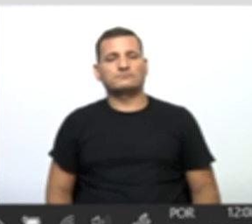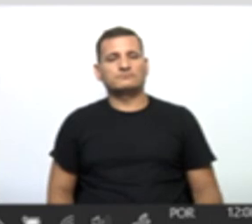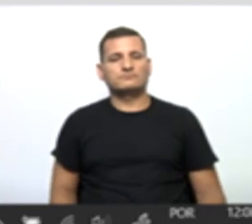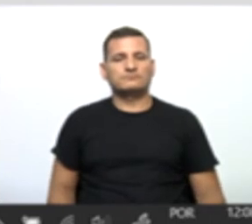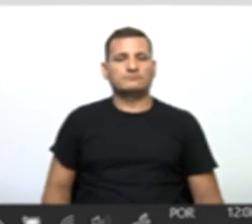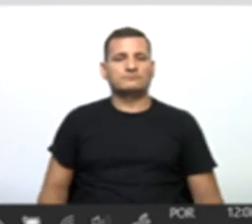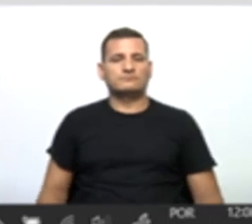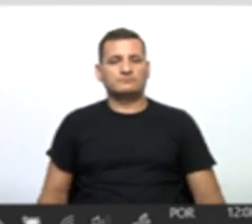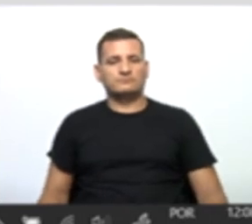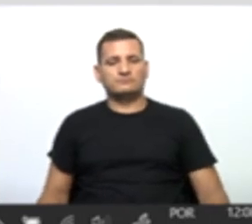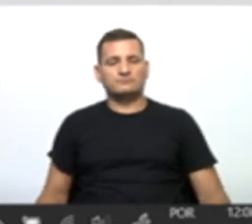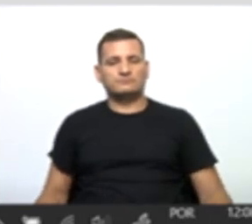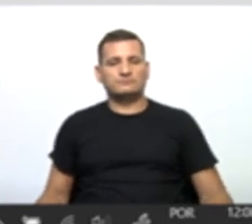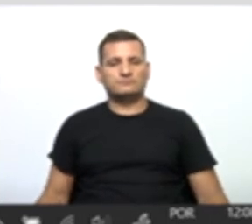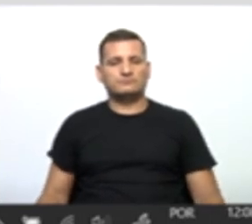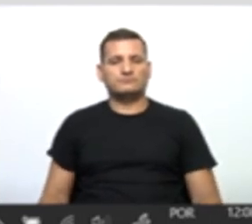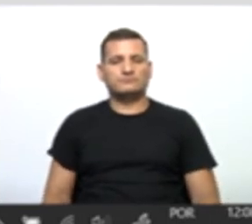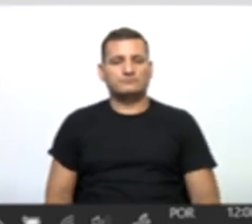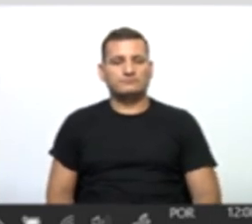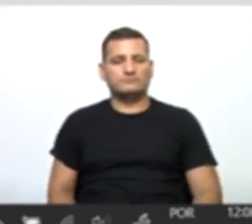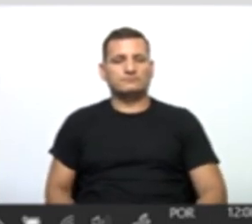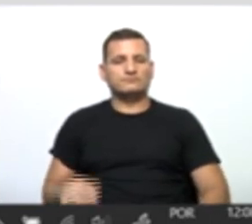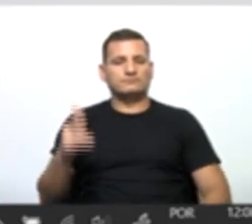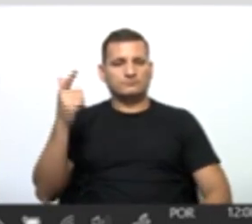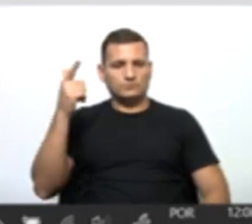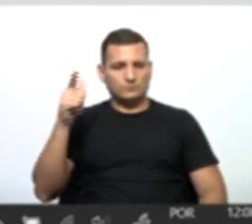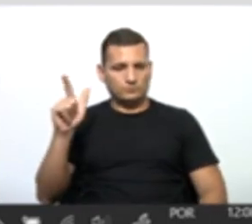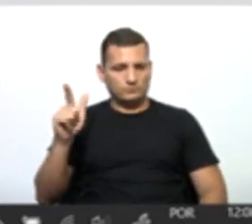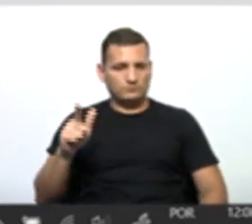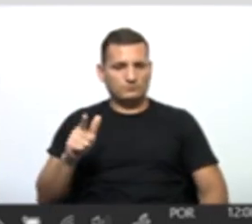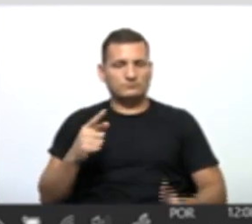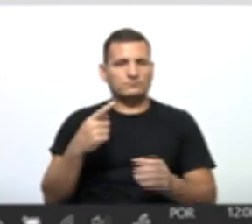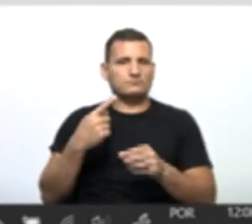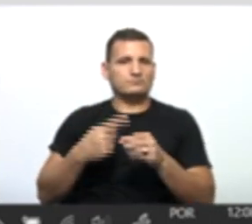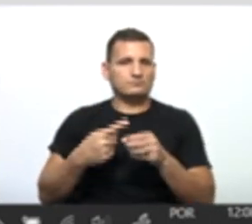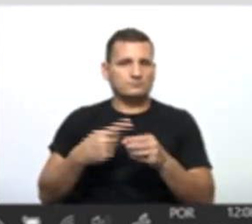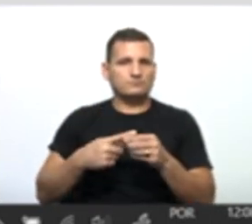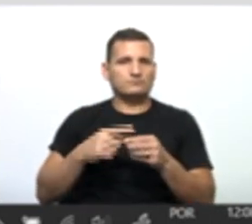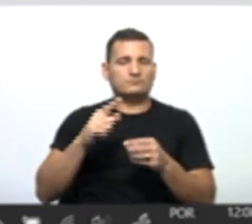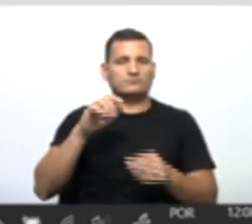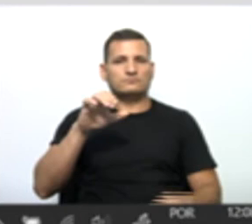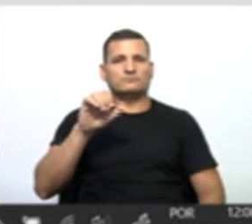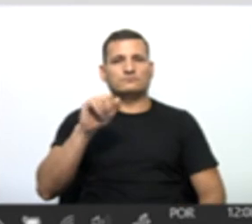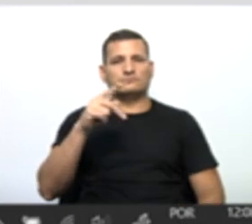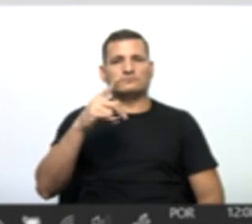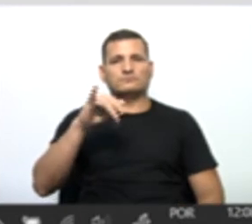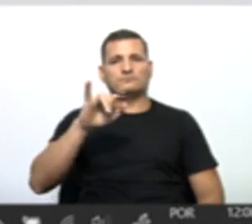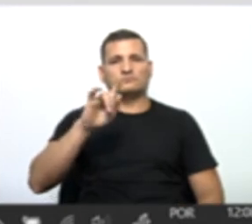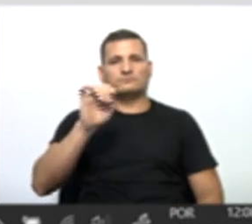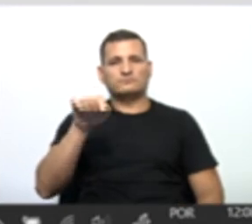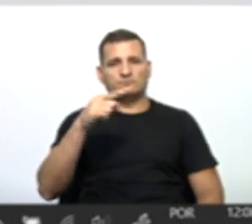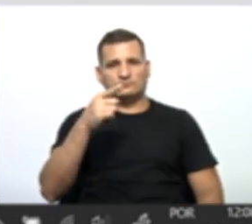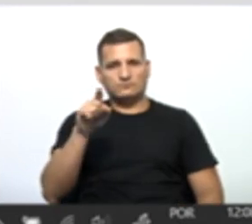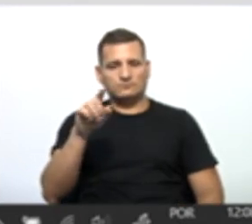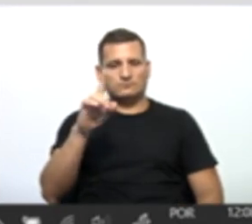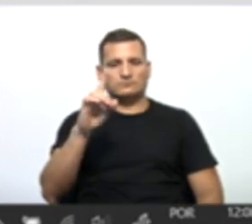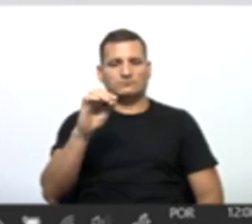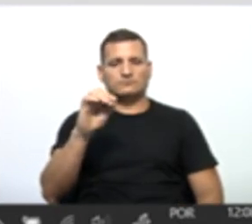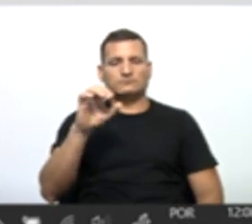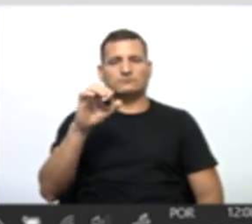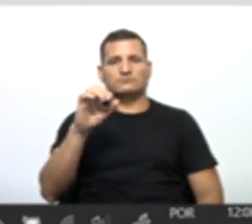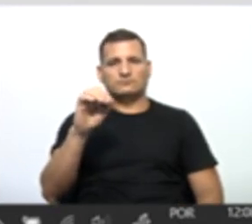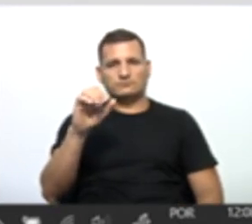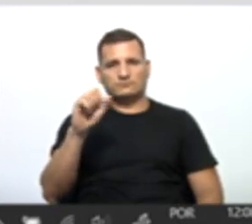Norte. Agora aqui teve uma outra contribuição, ó. Espigão do Oeste, essa segunda. Espigão do Oeste, olha aí, o pessoal de Espigão do Oeste. Vamos